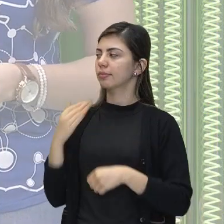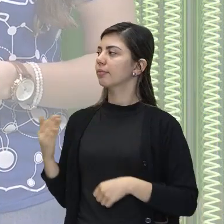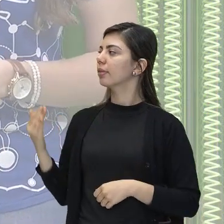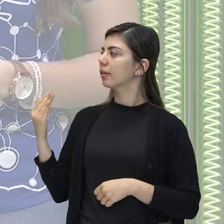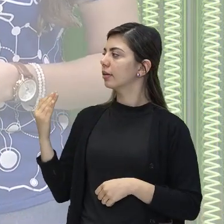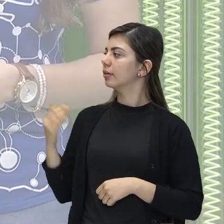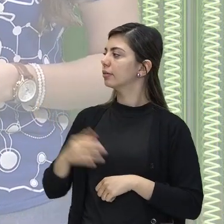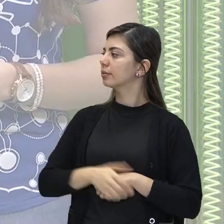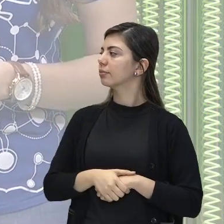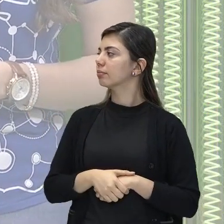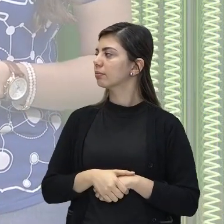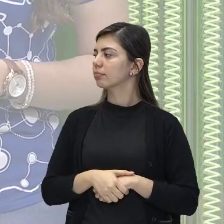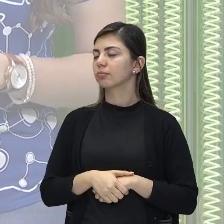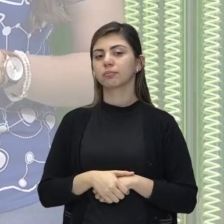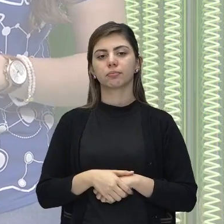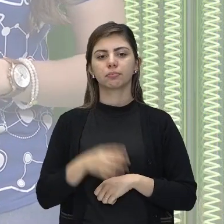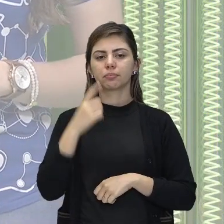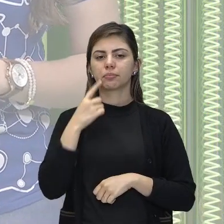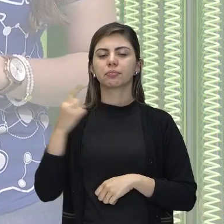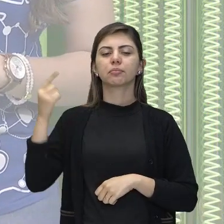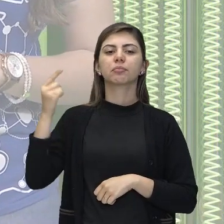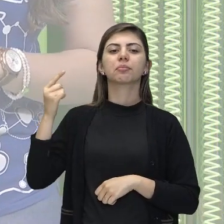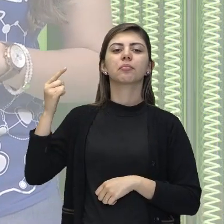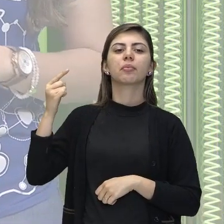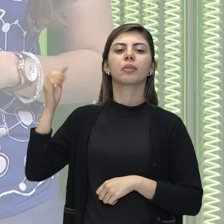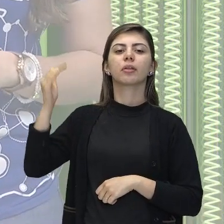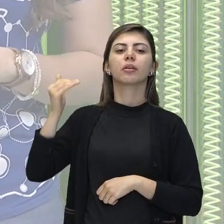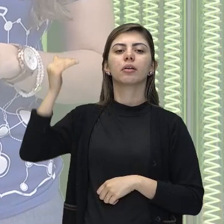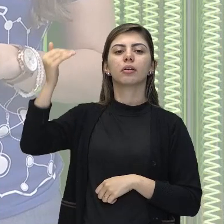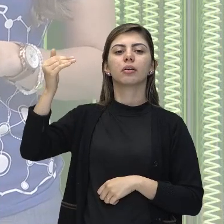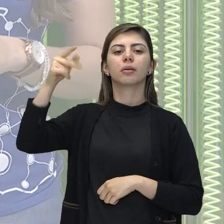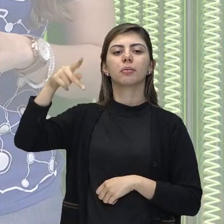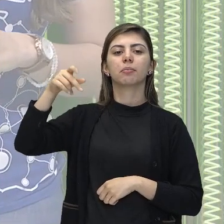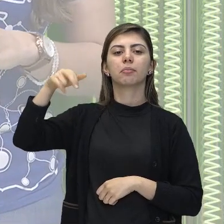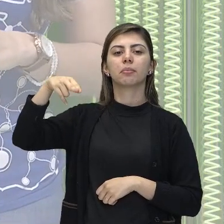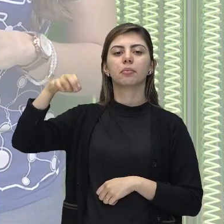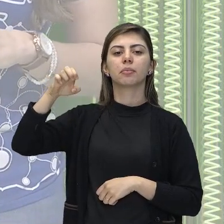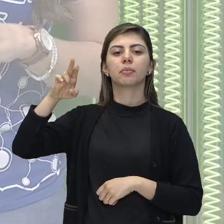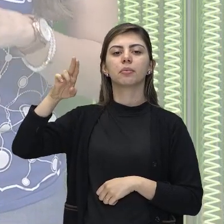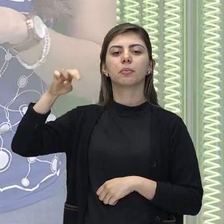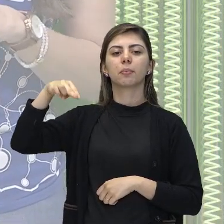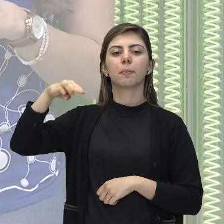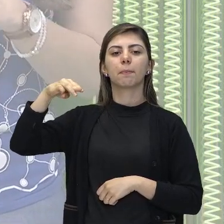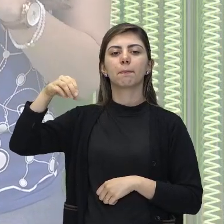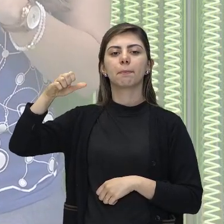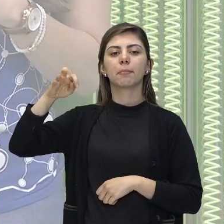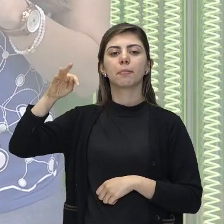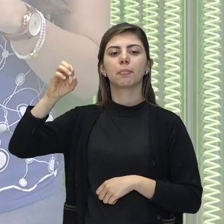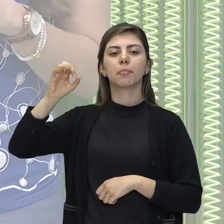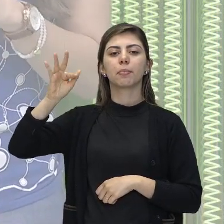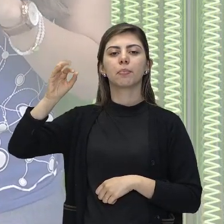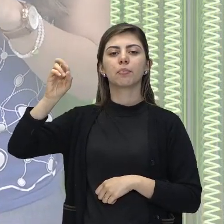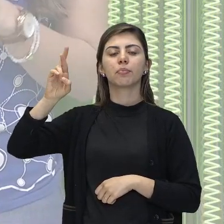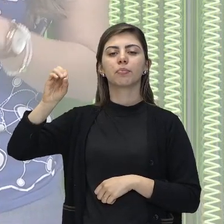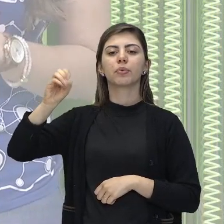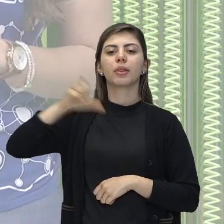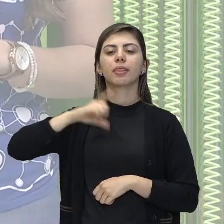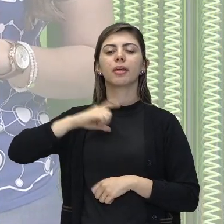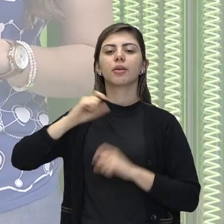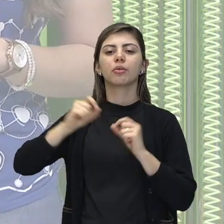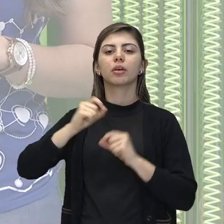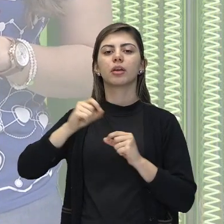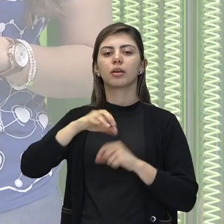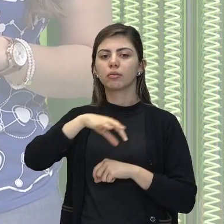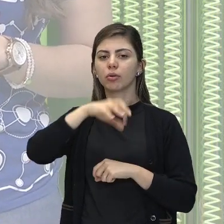né? Então, aquela parte ali em cima, que é chamada de pneumatóforo, essa região que é cheia de ar, que faz com